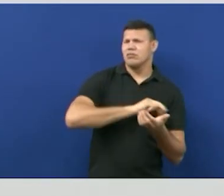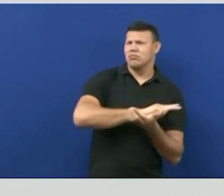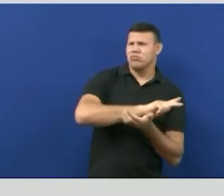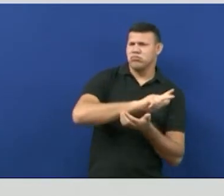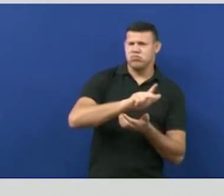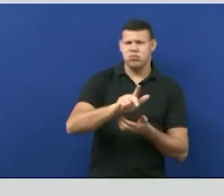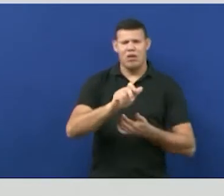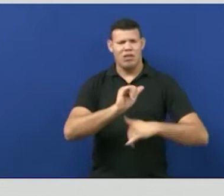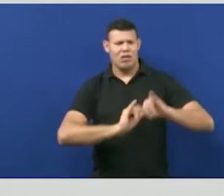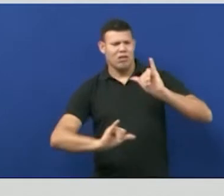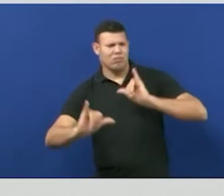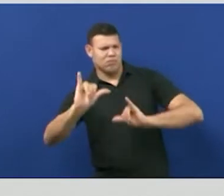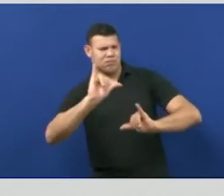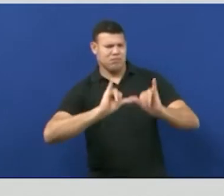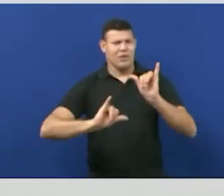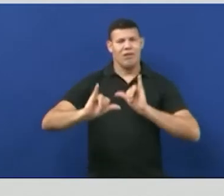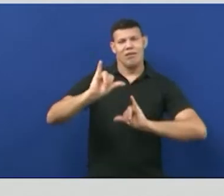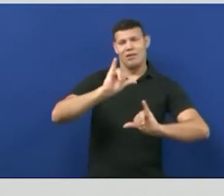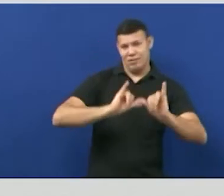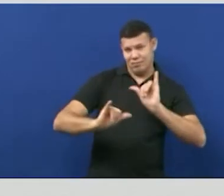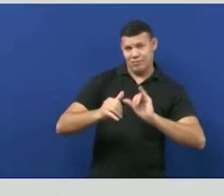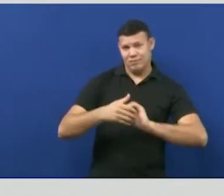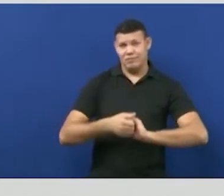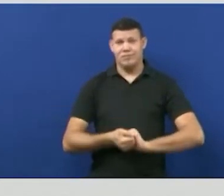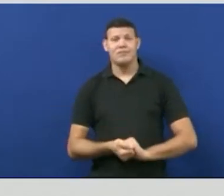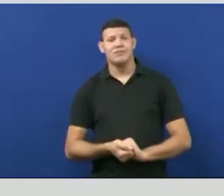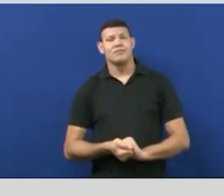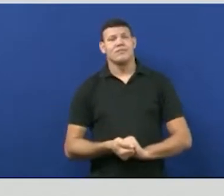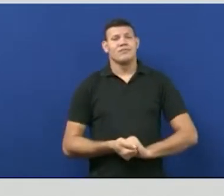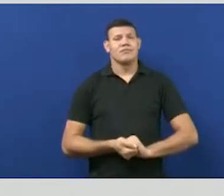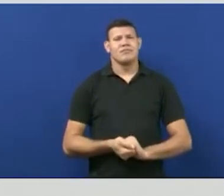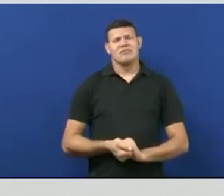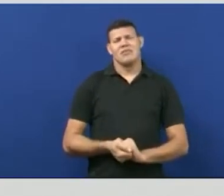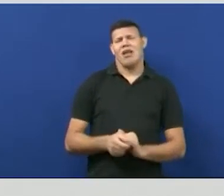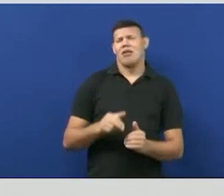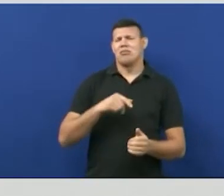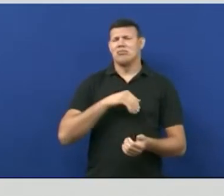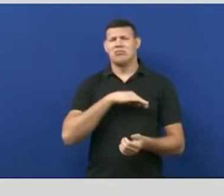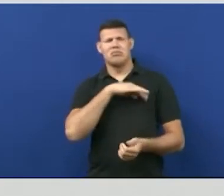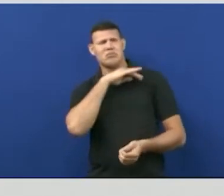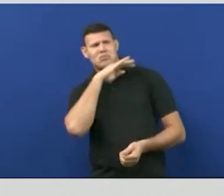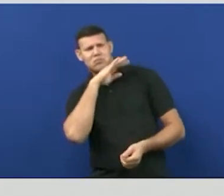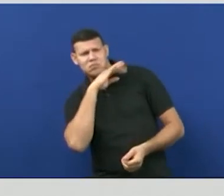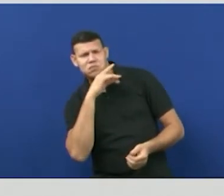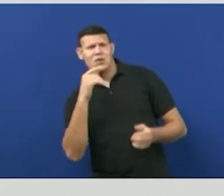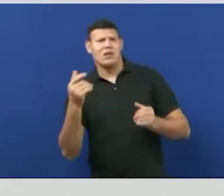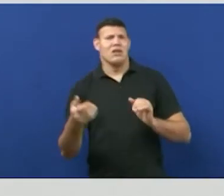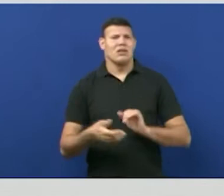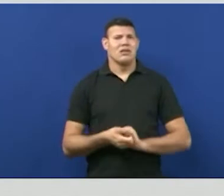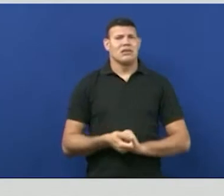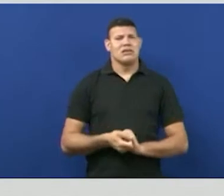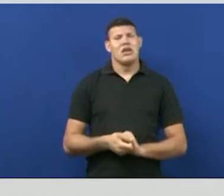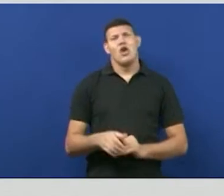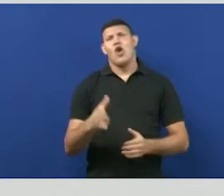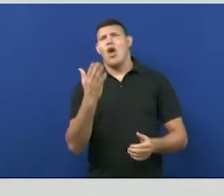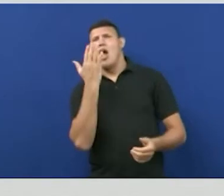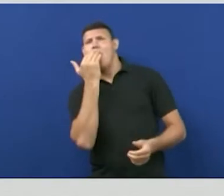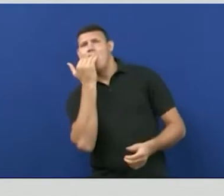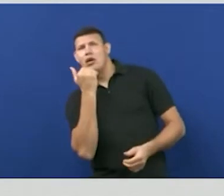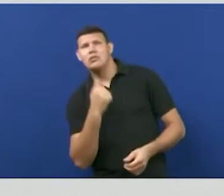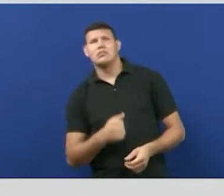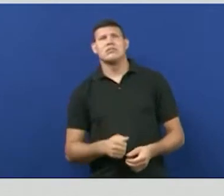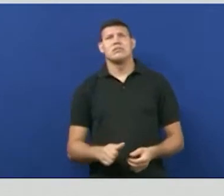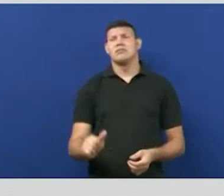estão em excesso no organismo. Ou seja, tudo aquilo que é resíduo, tudo aquilo que fez parte do nosso metabolismo é